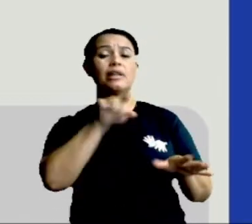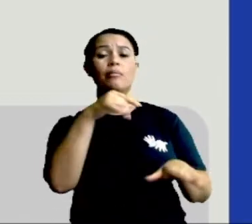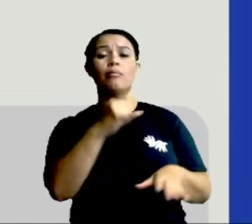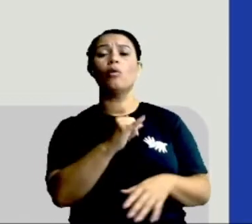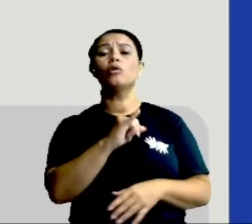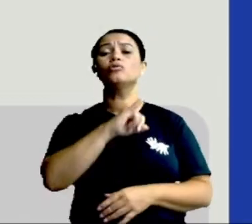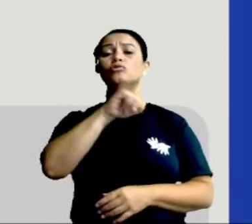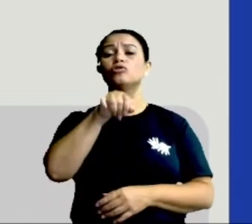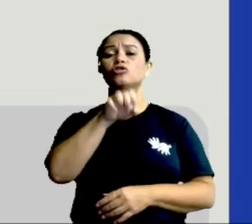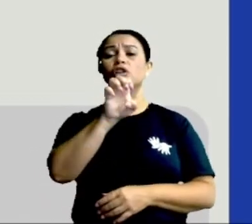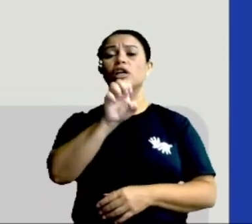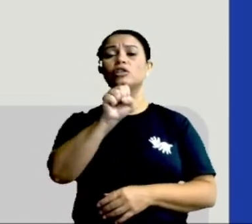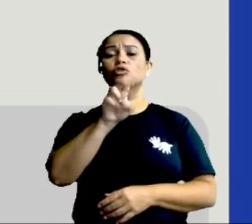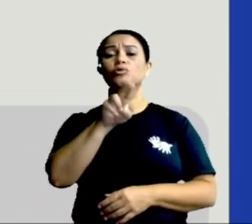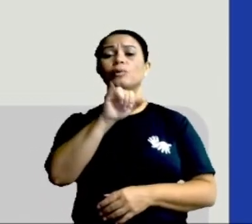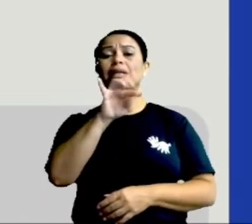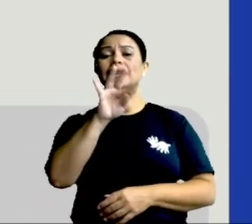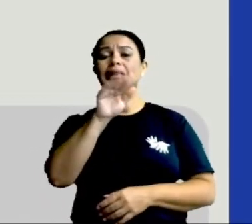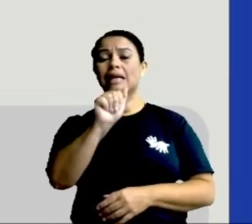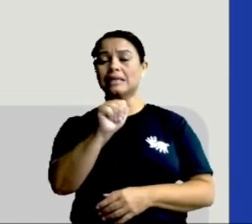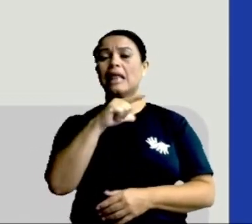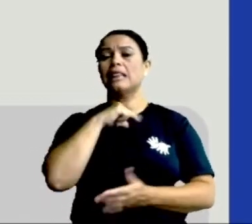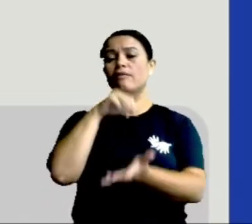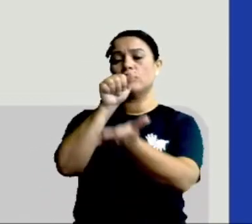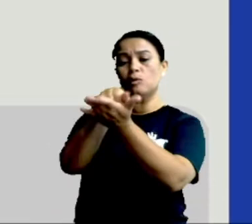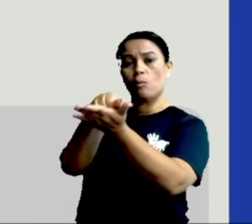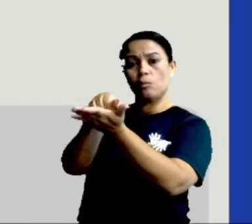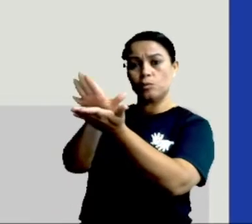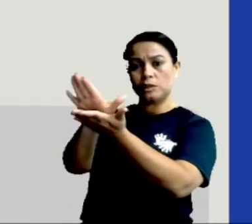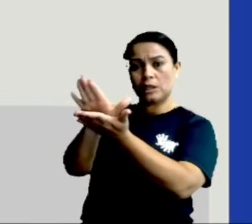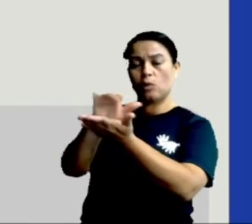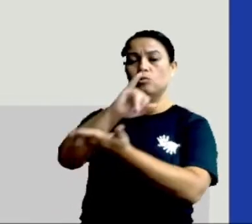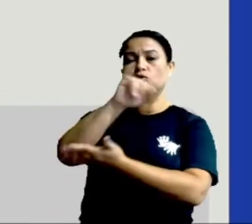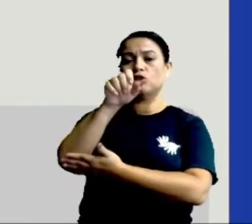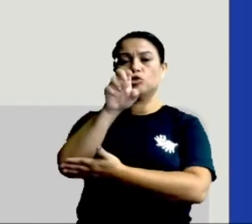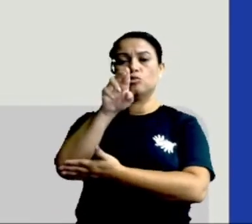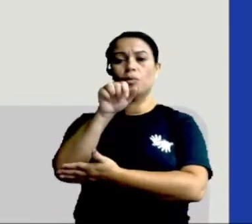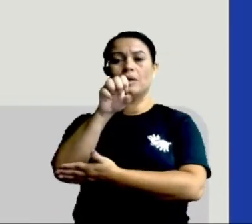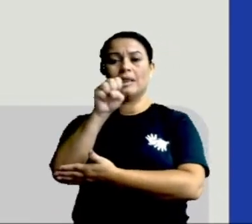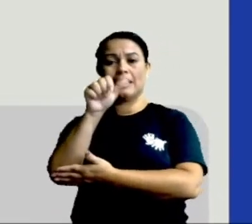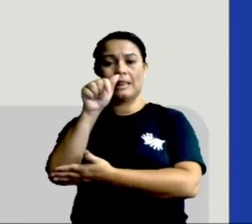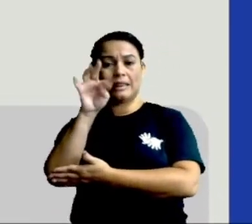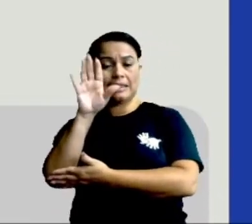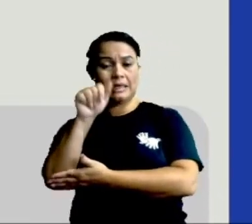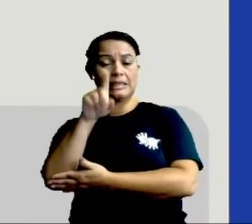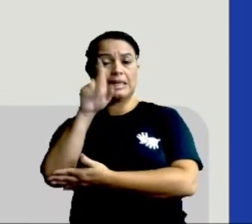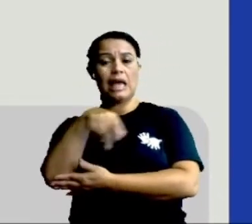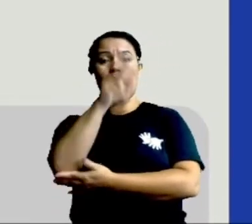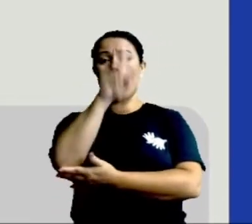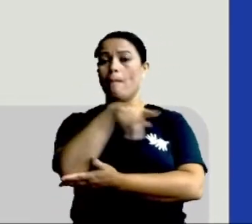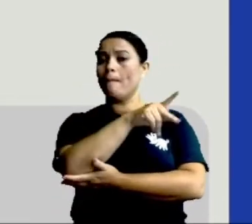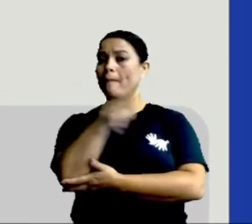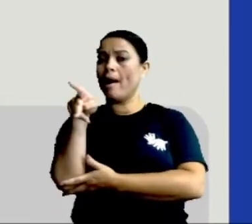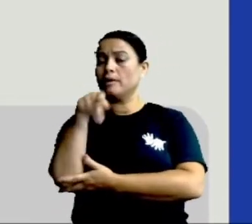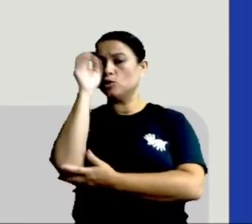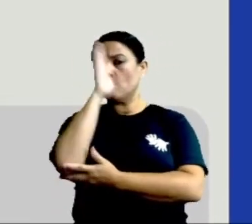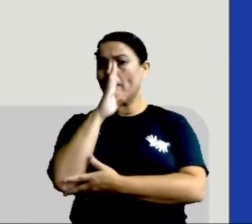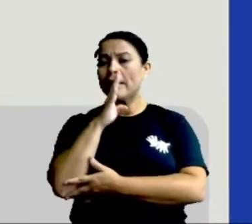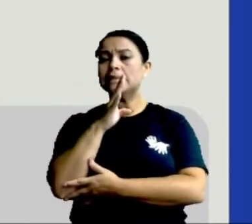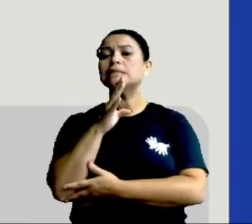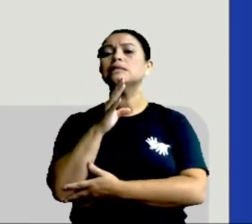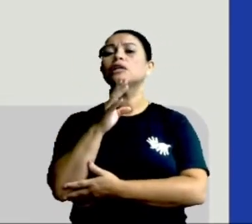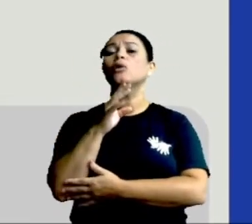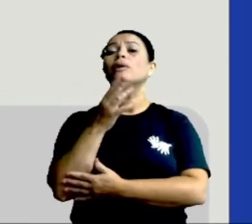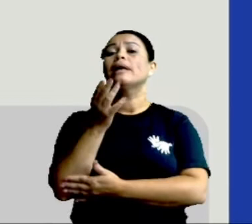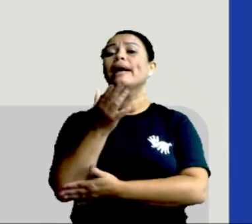jesuítas. Esse conflito culminou na expulsão dos jesuítas, que eram padres, do Brasil, pela coroa, que